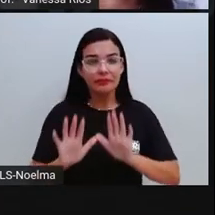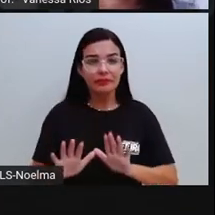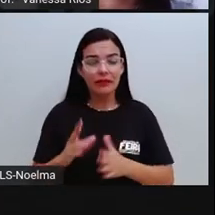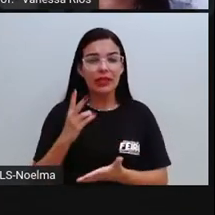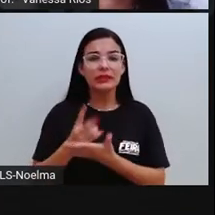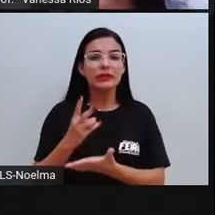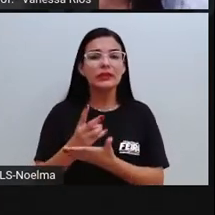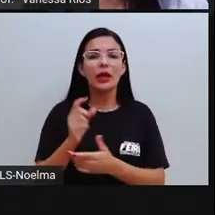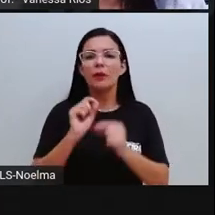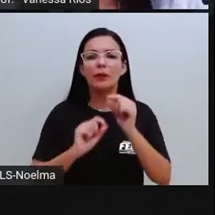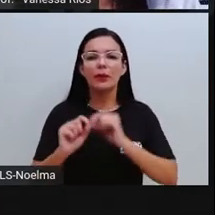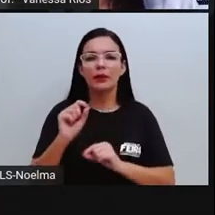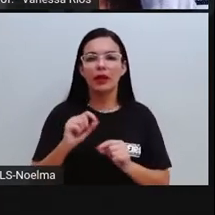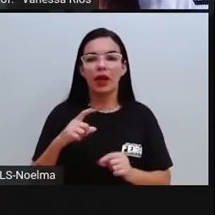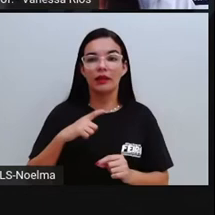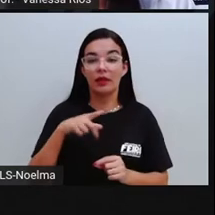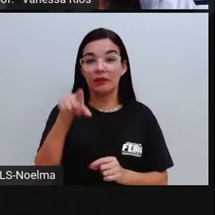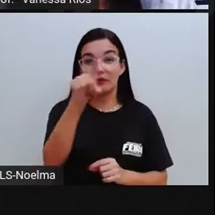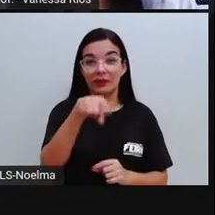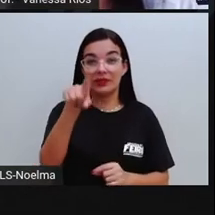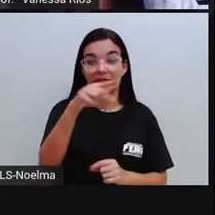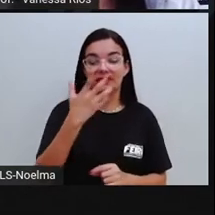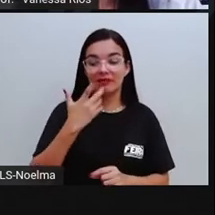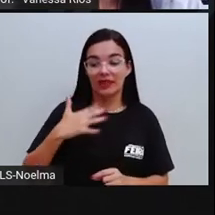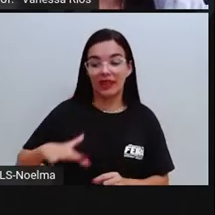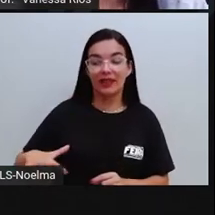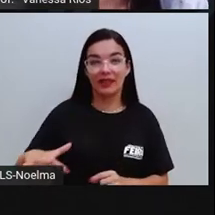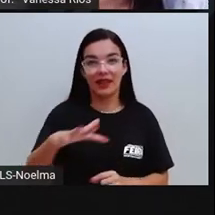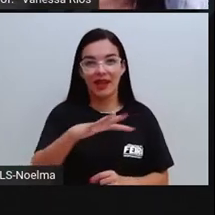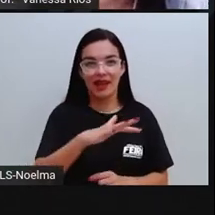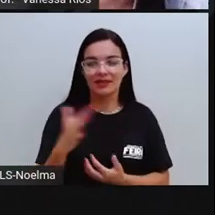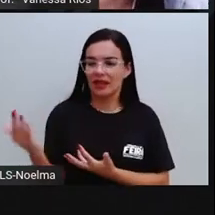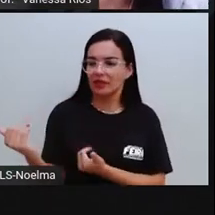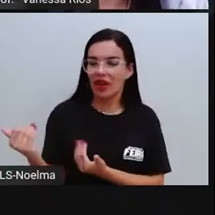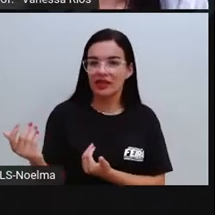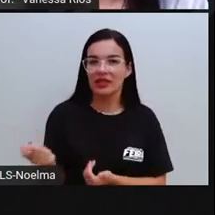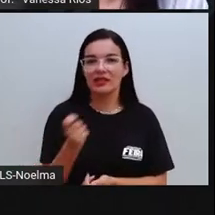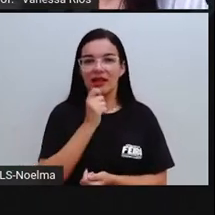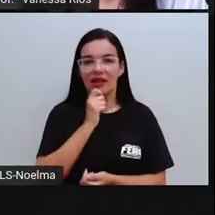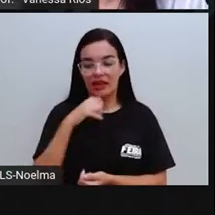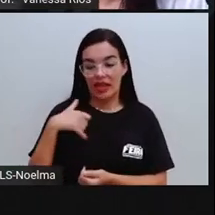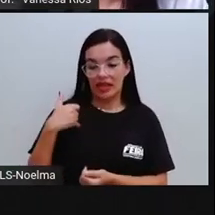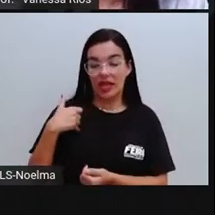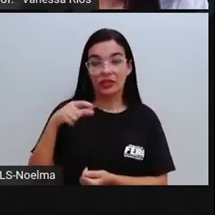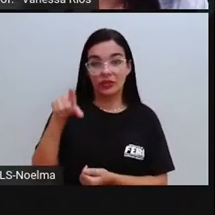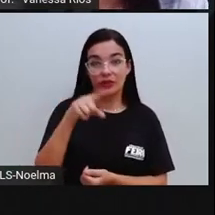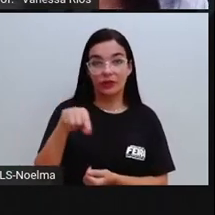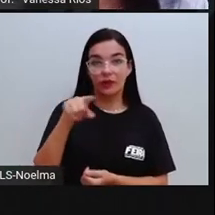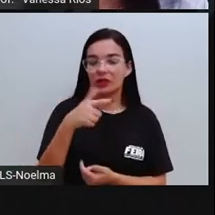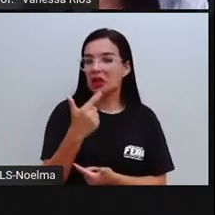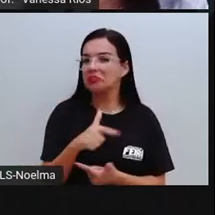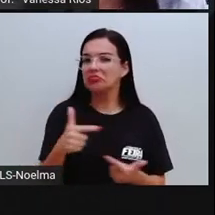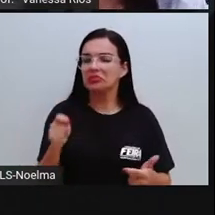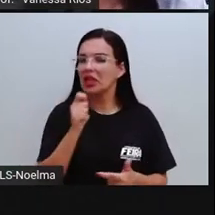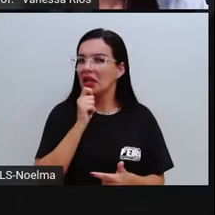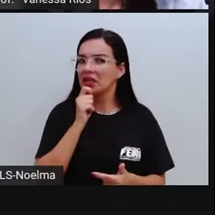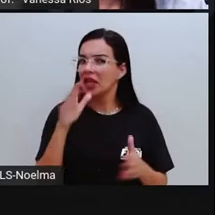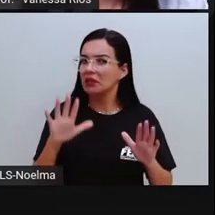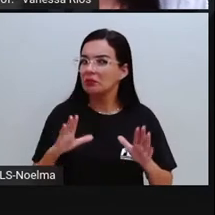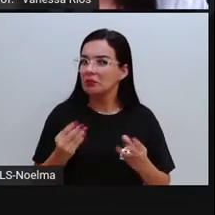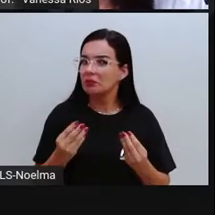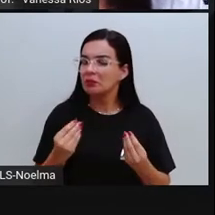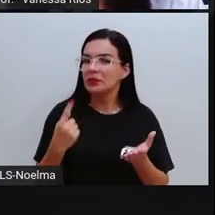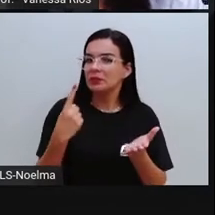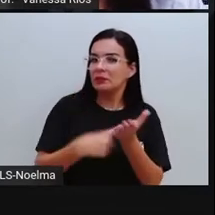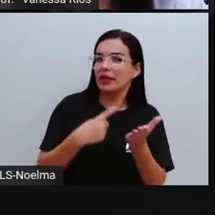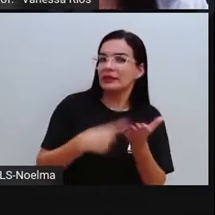aí vocês, que são crianças aí ou pré-adolescentes, na idade de vocês ainda não tem, né, tantos compromissos quanto